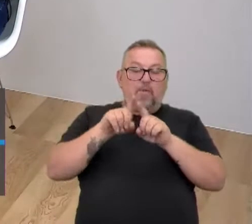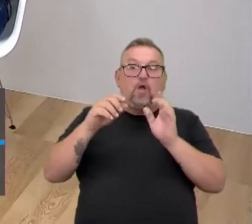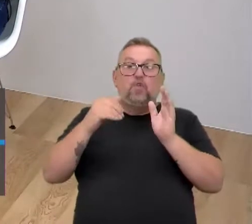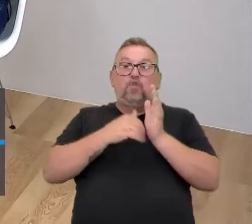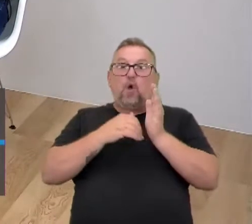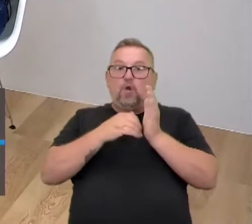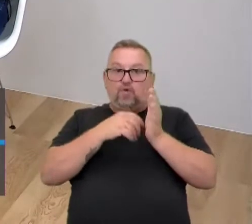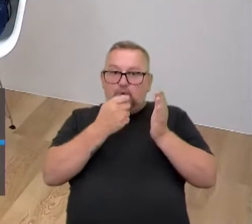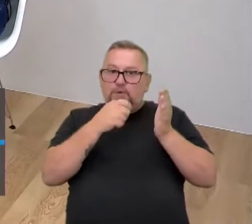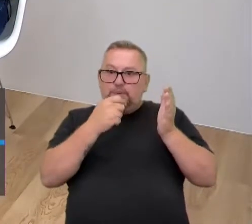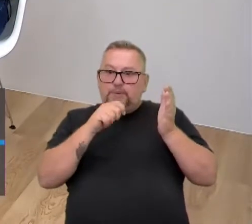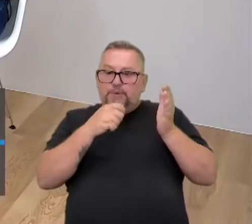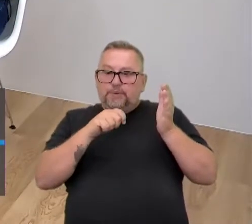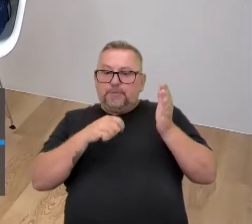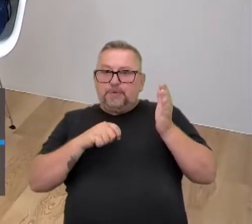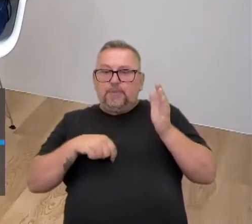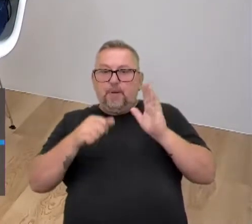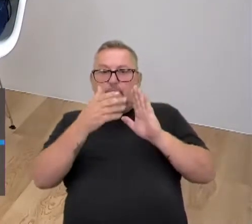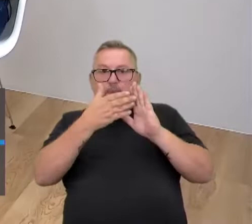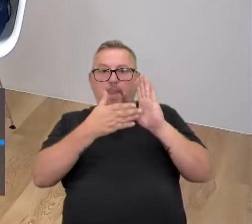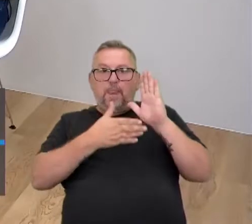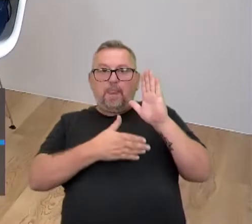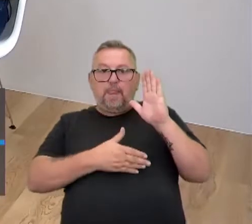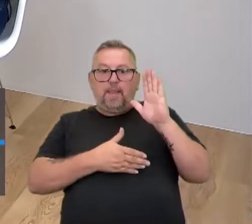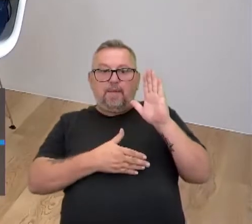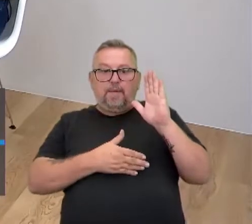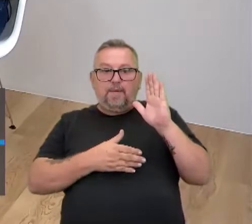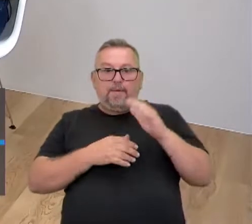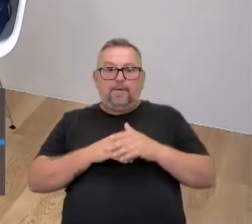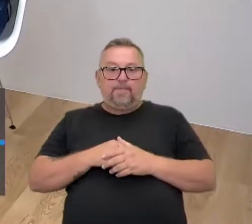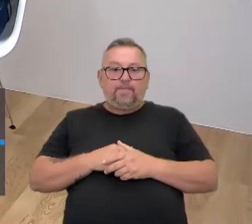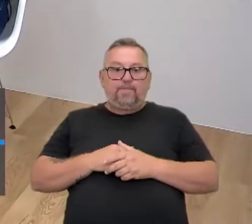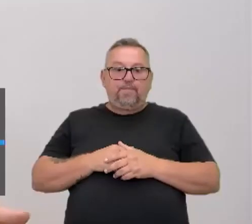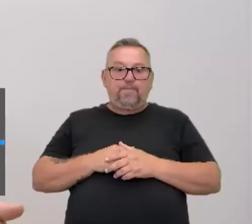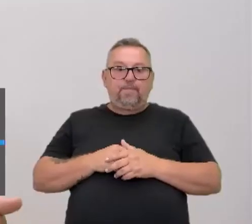escritos para fazer todo o planejamento de abastecimento,